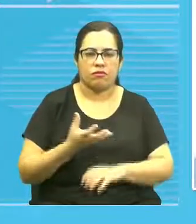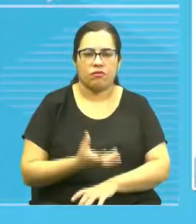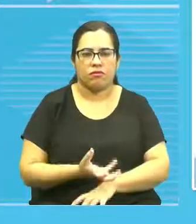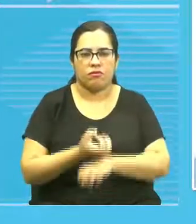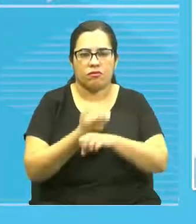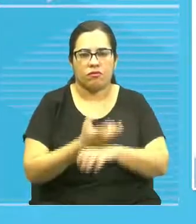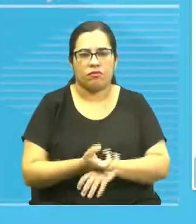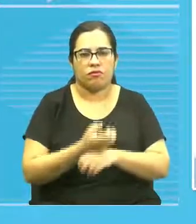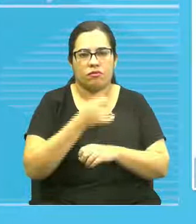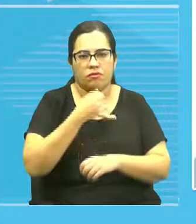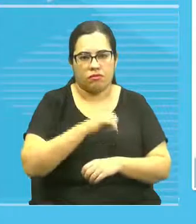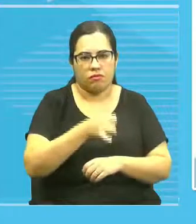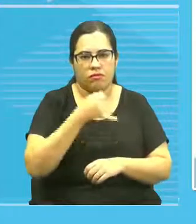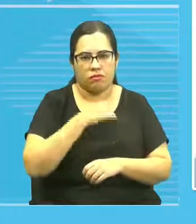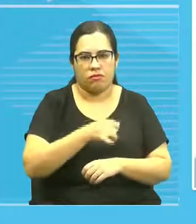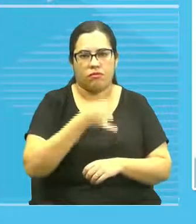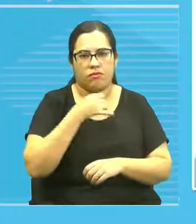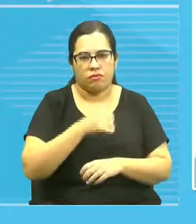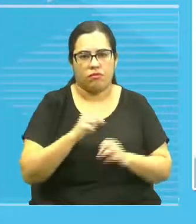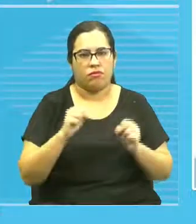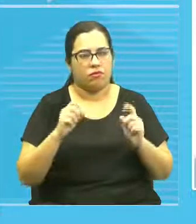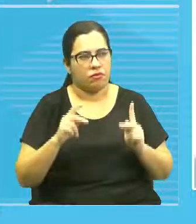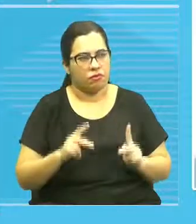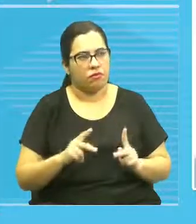absorção de energia